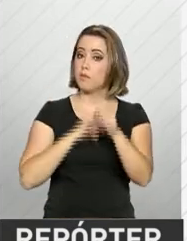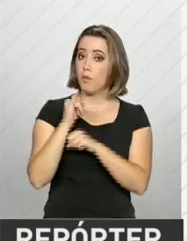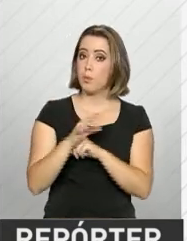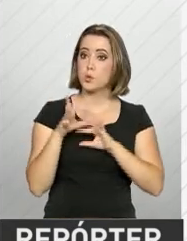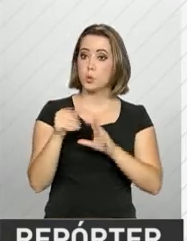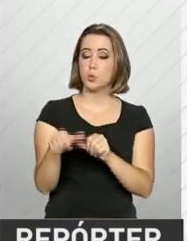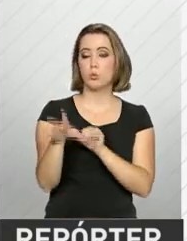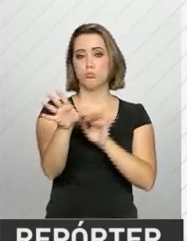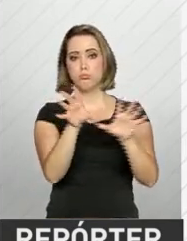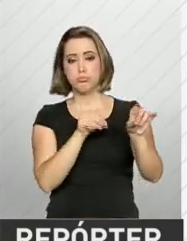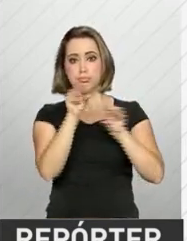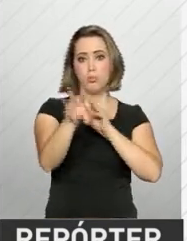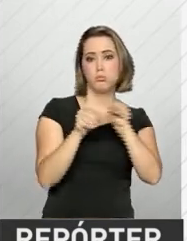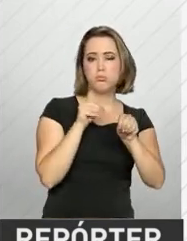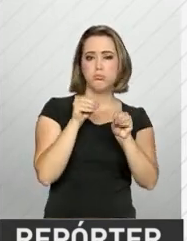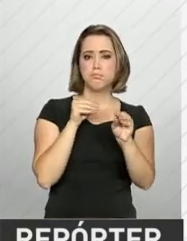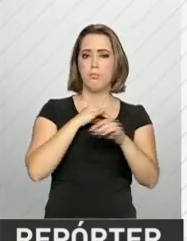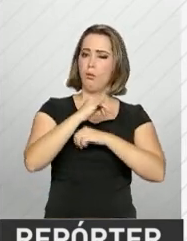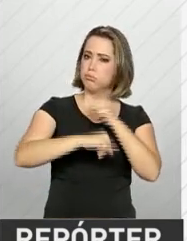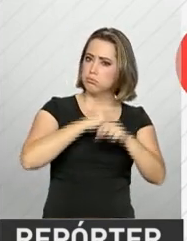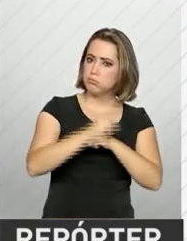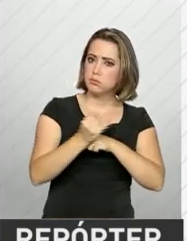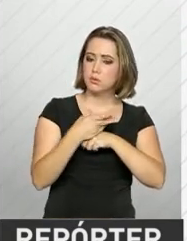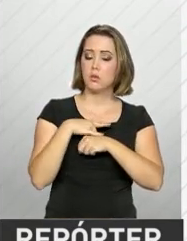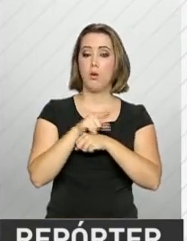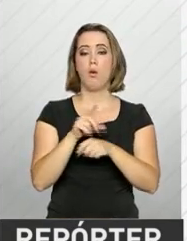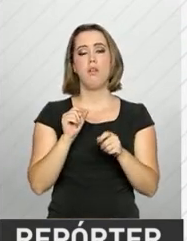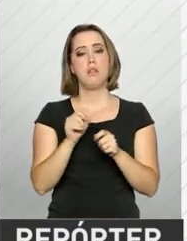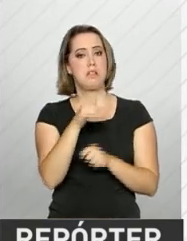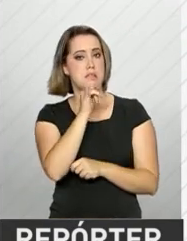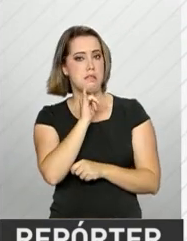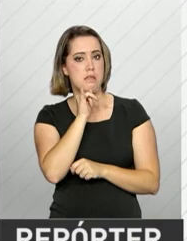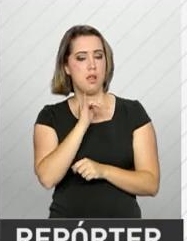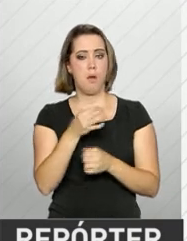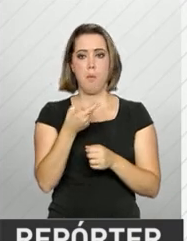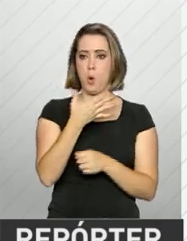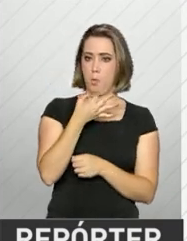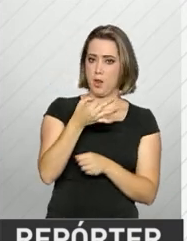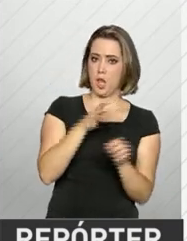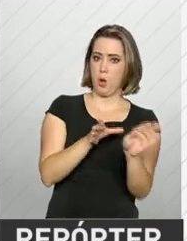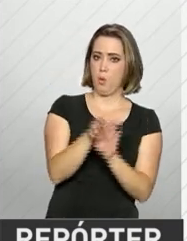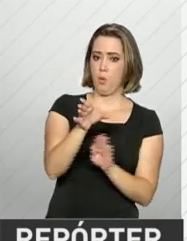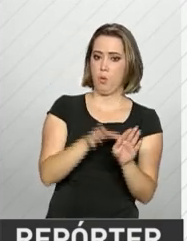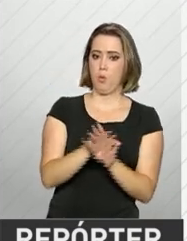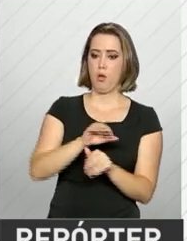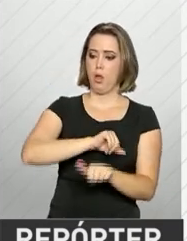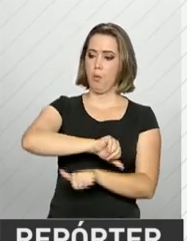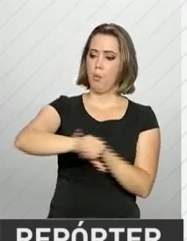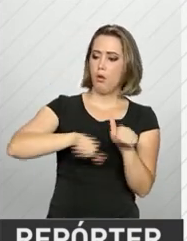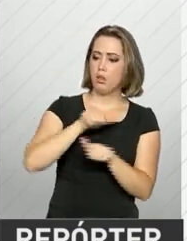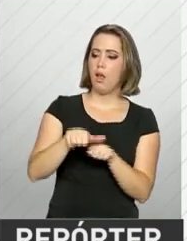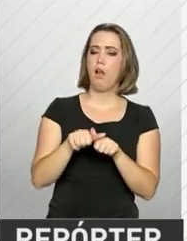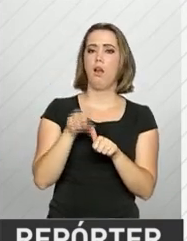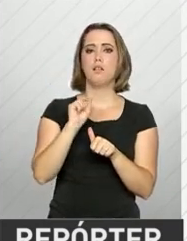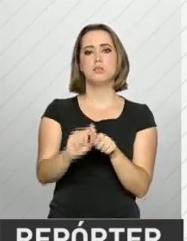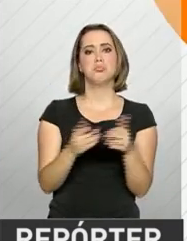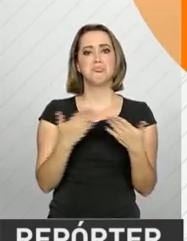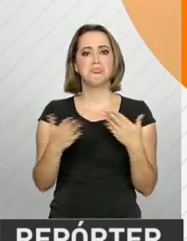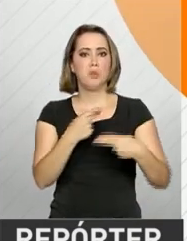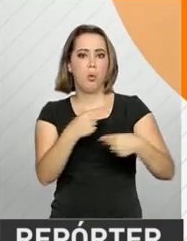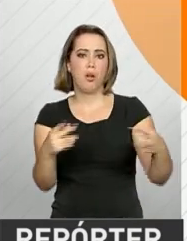e processadas o dispositivo sugere ações atuando para por exemplo mudar algo no ambiente de forma